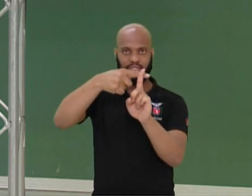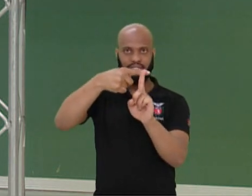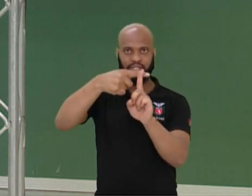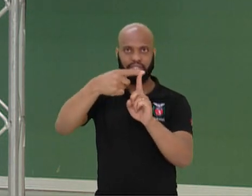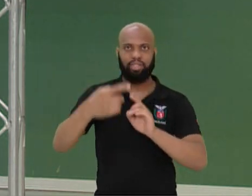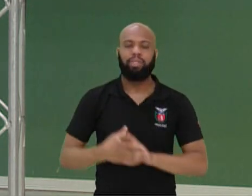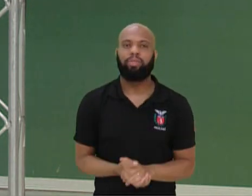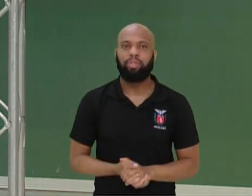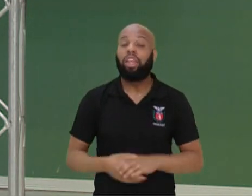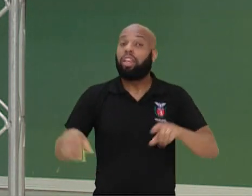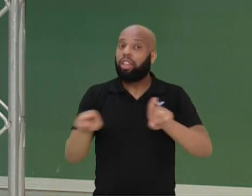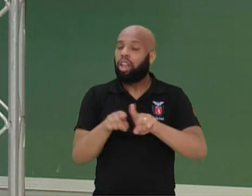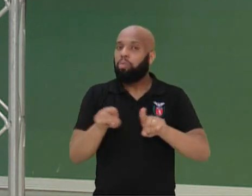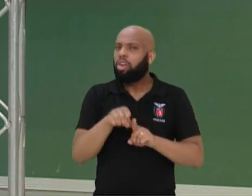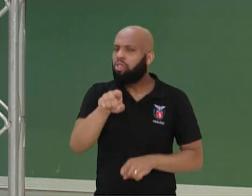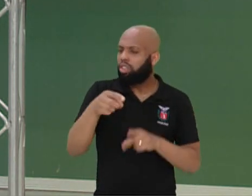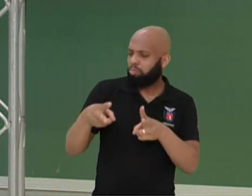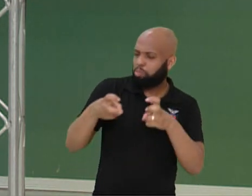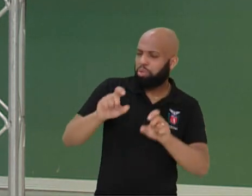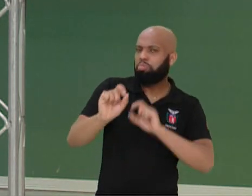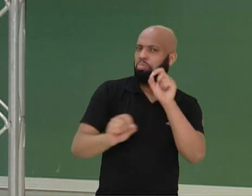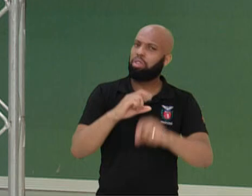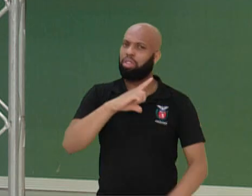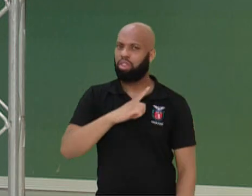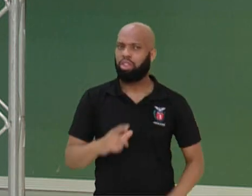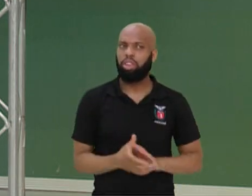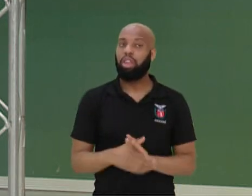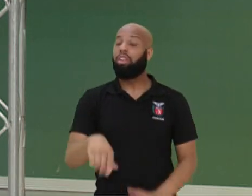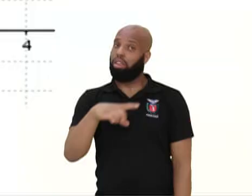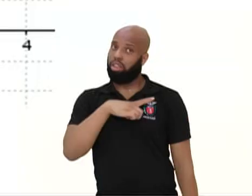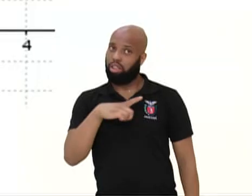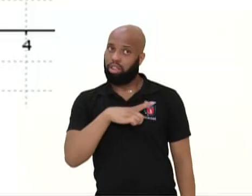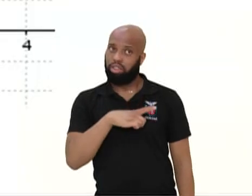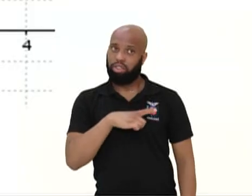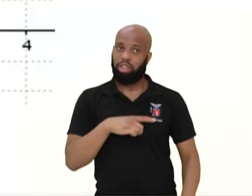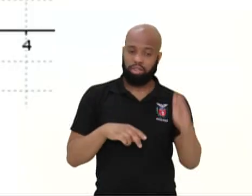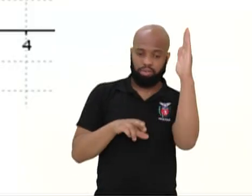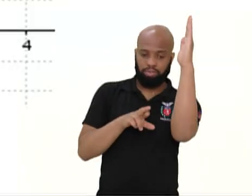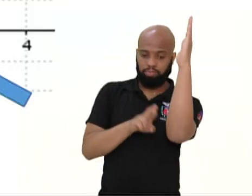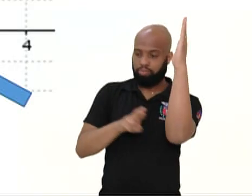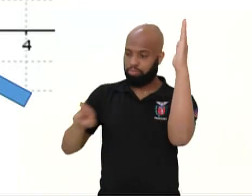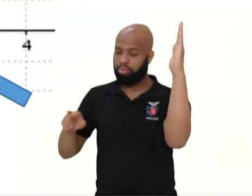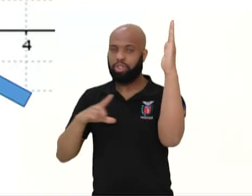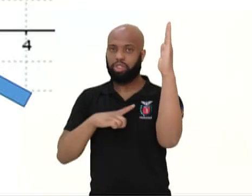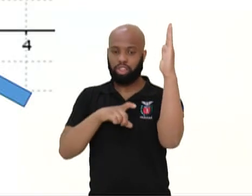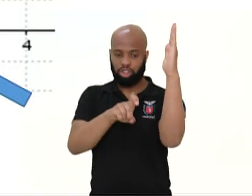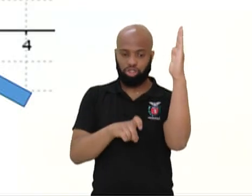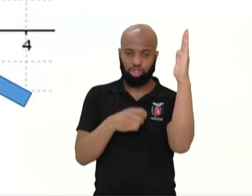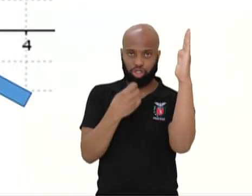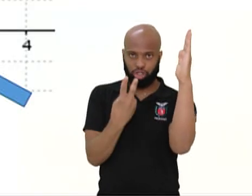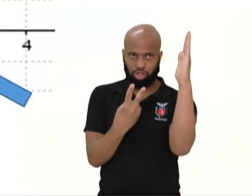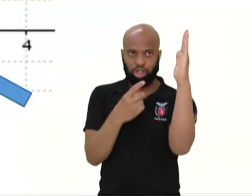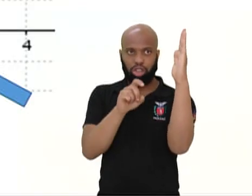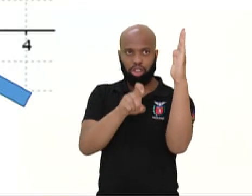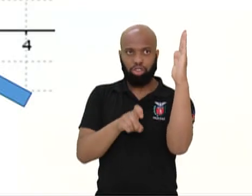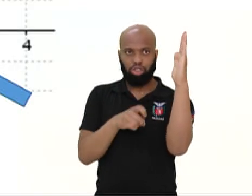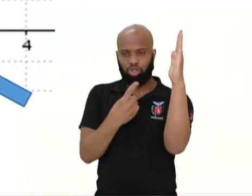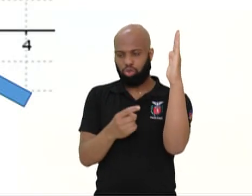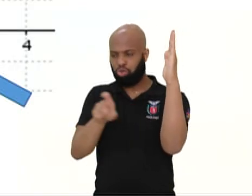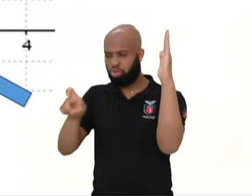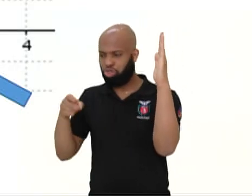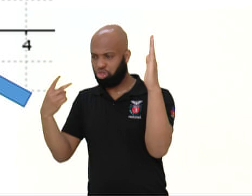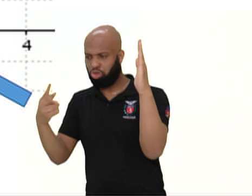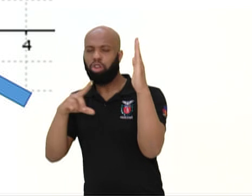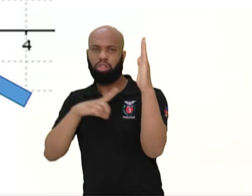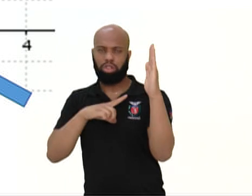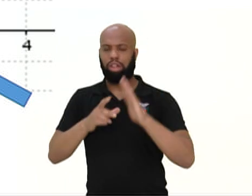ok? E nesse caso você pode perceber o seguinte, ó, que eu tenho aqui duas raízes, o x2 e o x1, né? Ou x1, x2, tanto